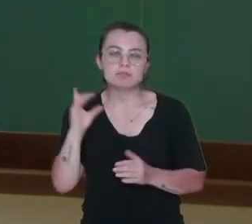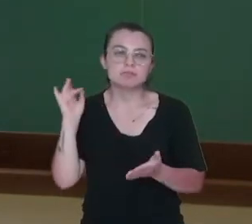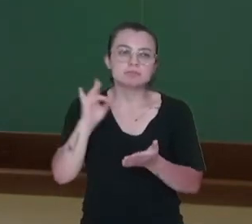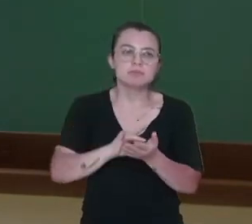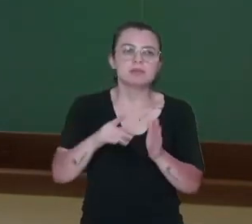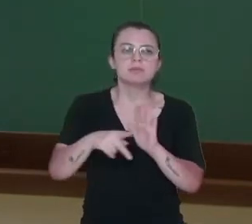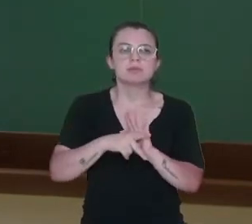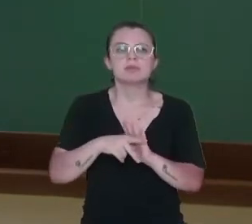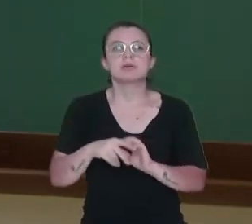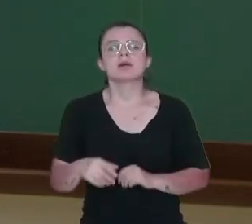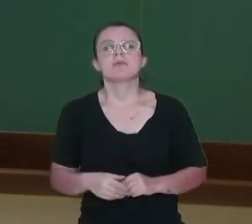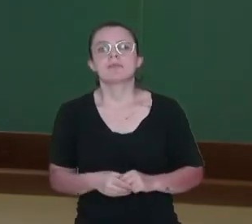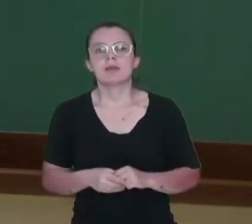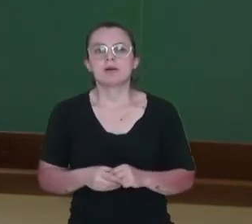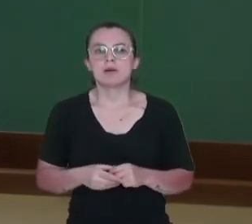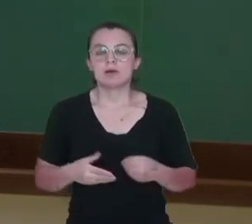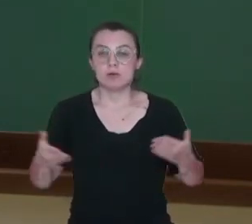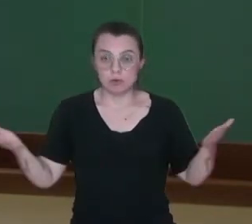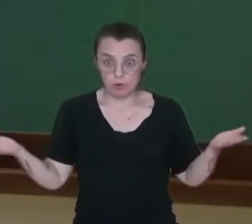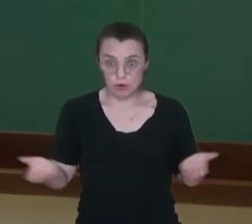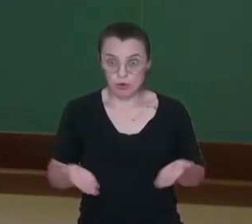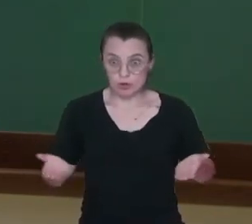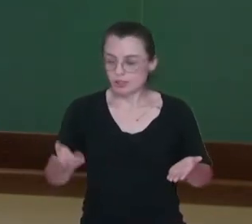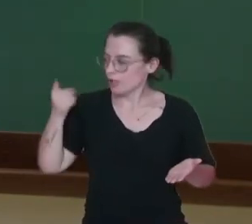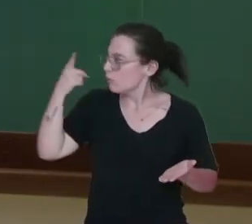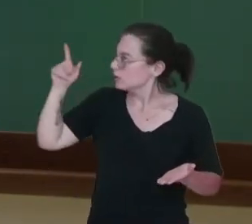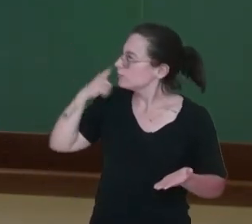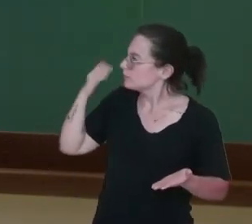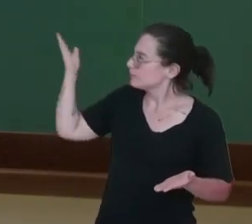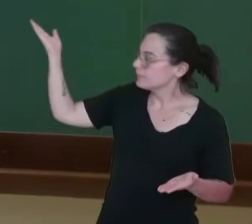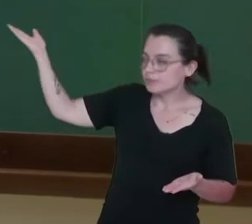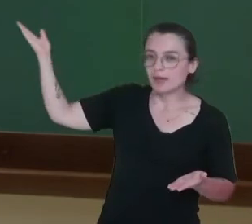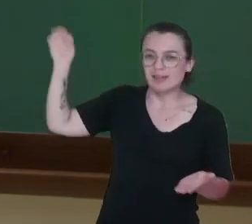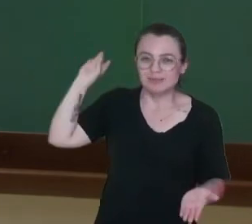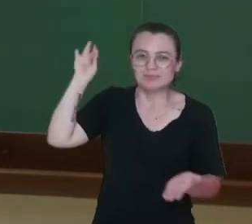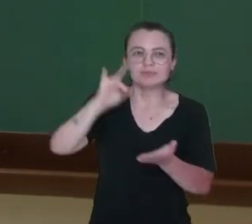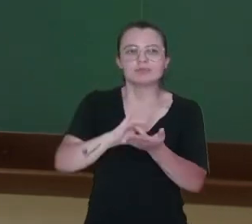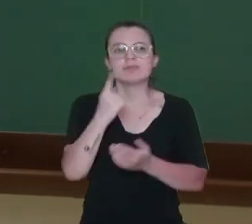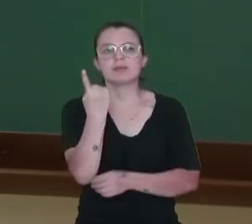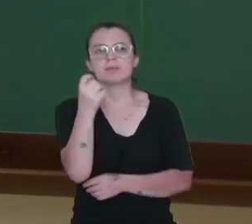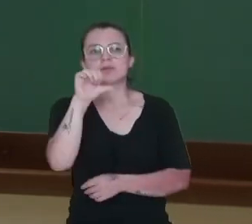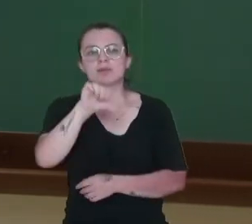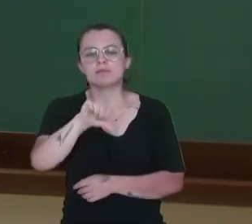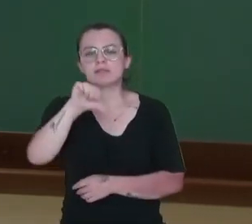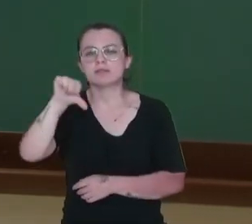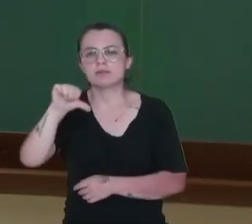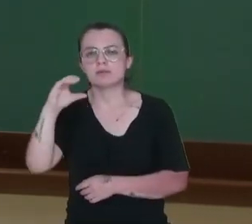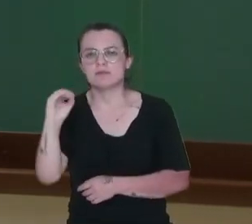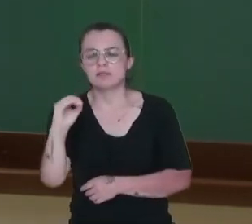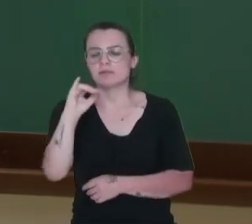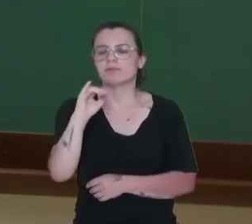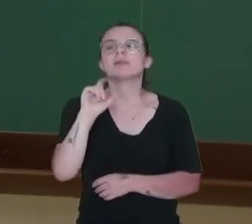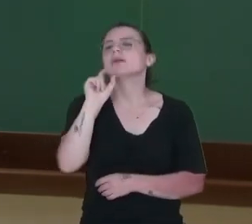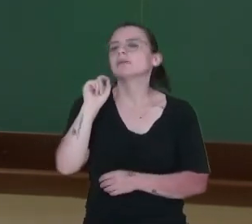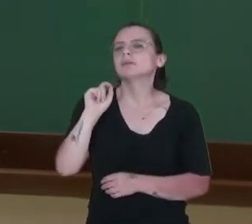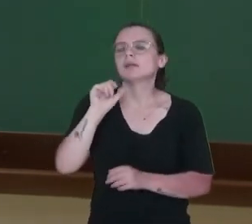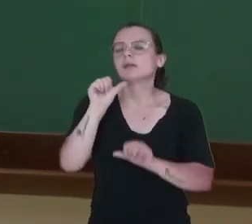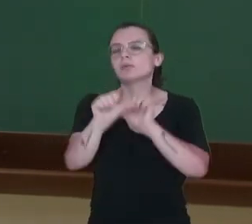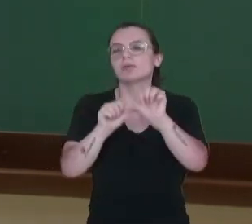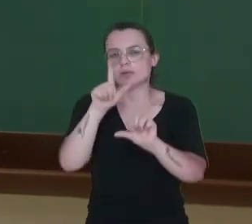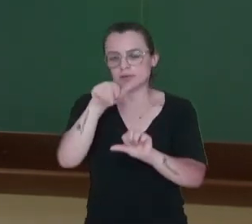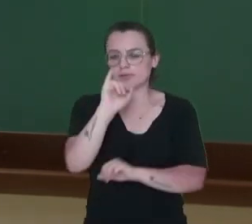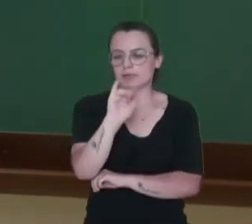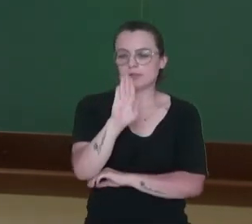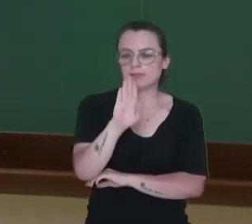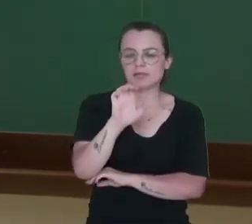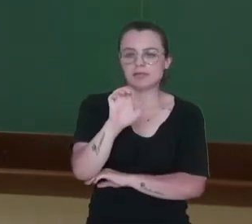divisões. A divisão oficial atual foi essa feita em 1990 pelo IBGE, pelo Instituto Brasileiro